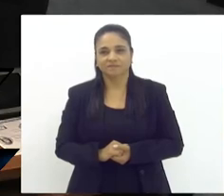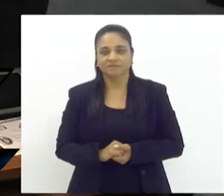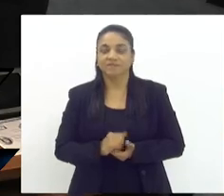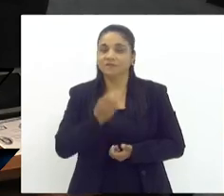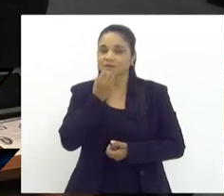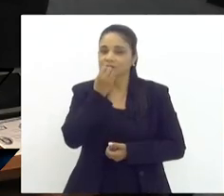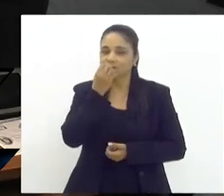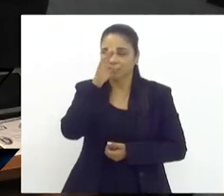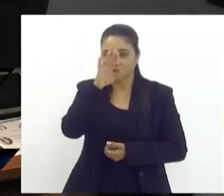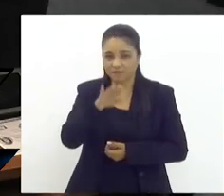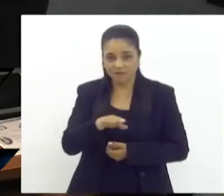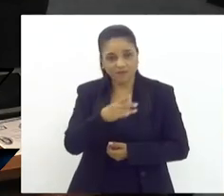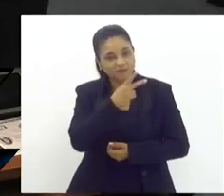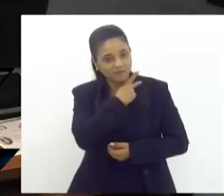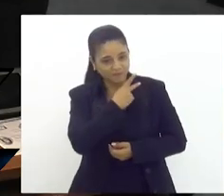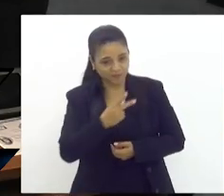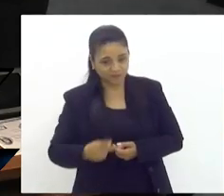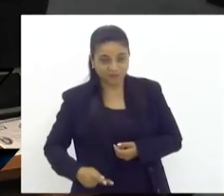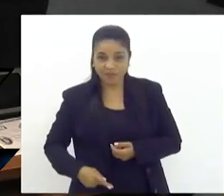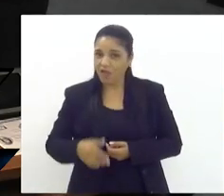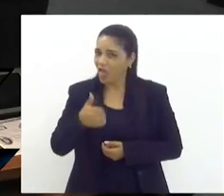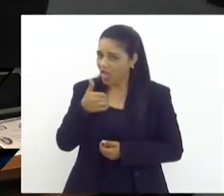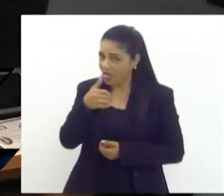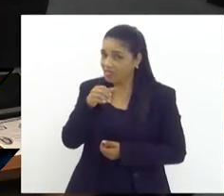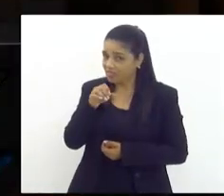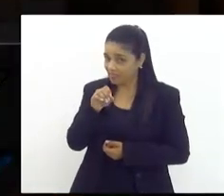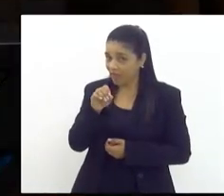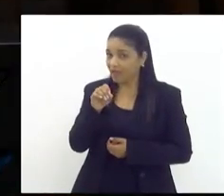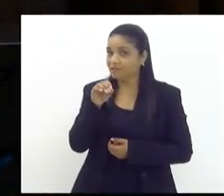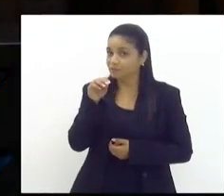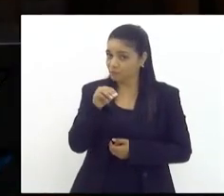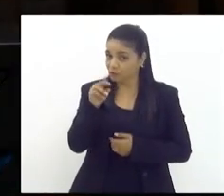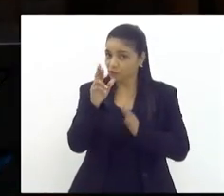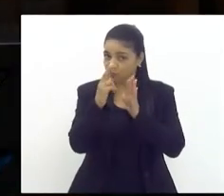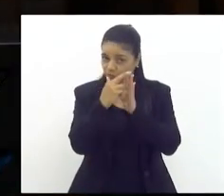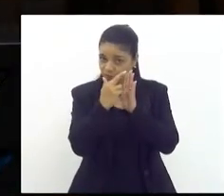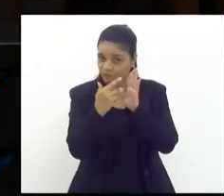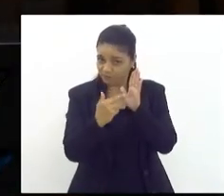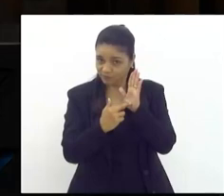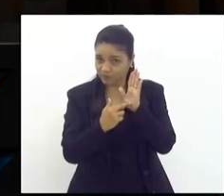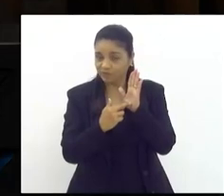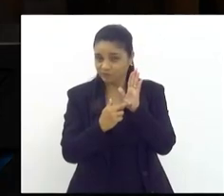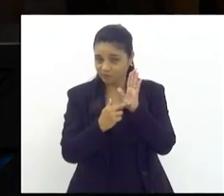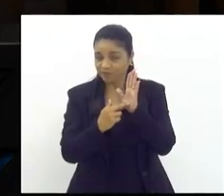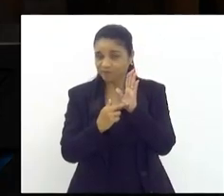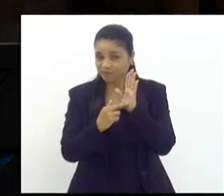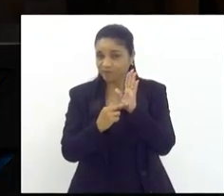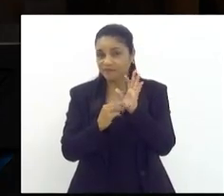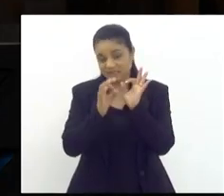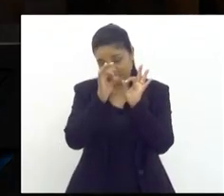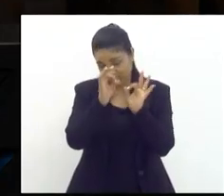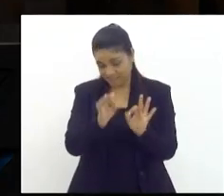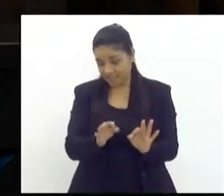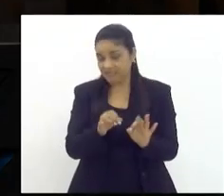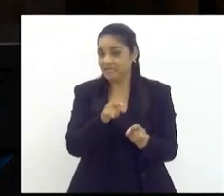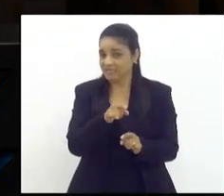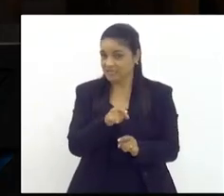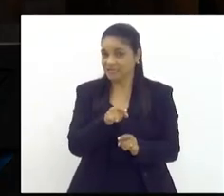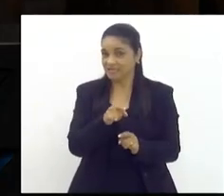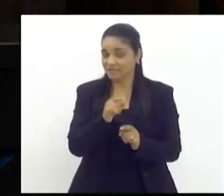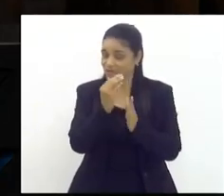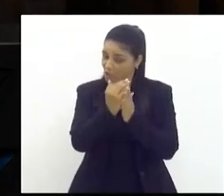Boa tarde senhor presidente 10 minutos né conforme o Regimento Interno eu tenho certeza que vossa excelência inclusive